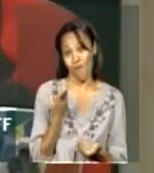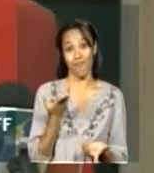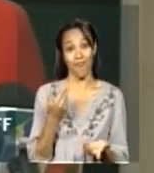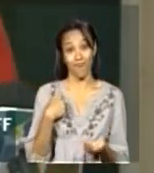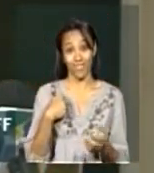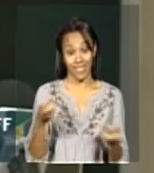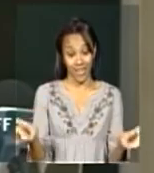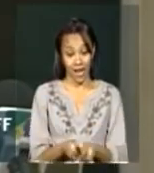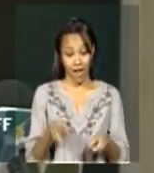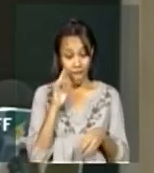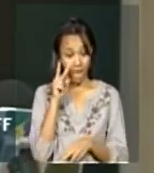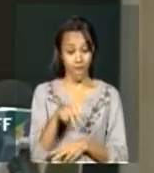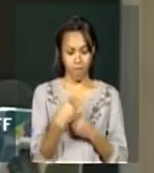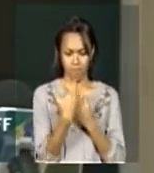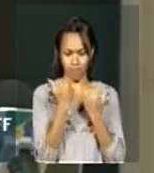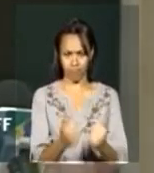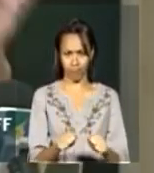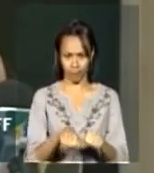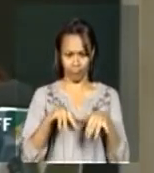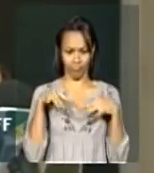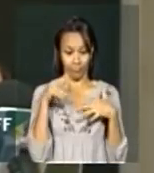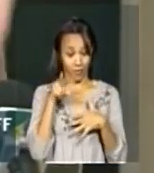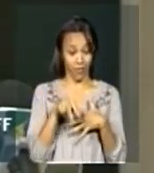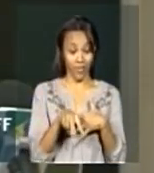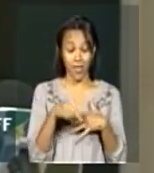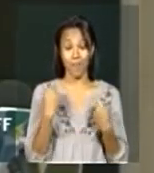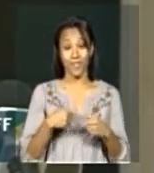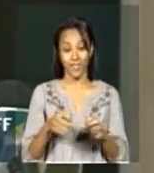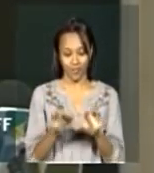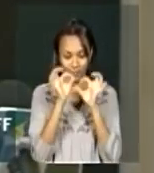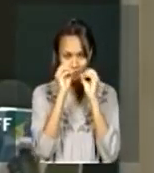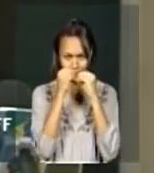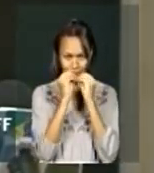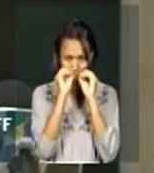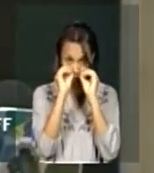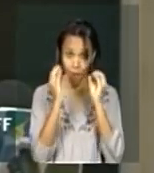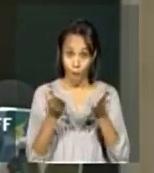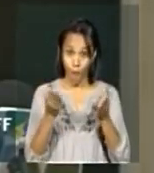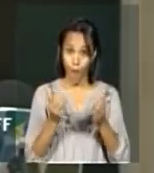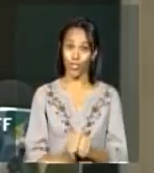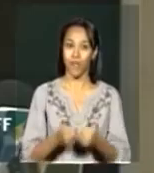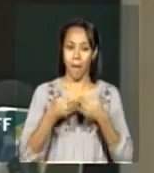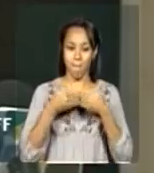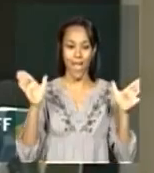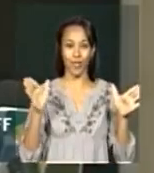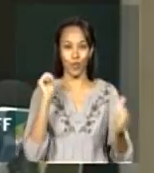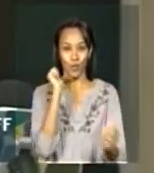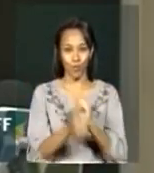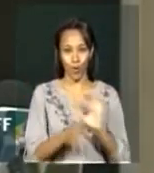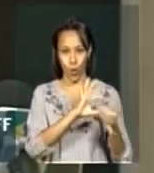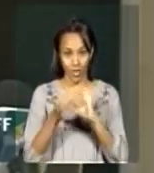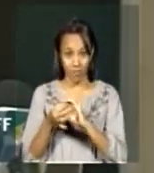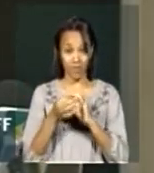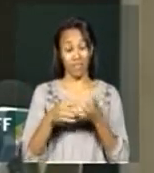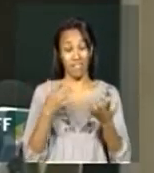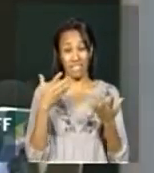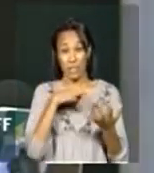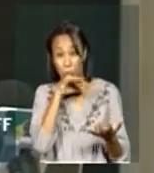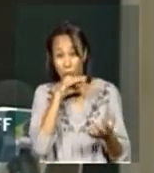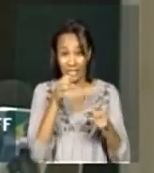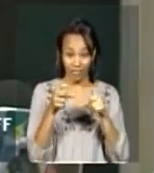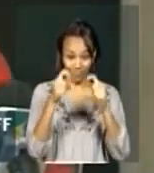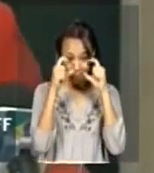campo porque eu não enxergo direito. Eu tenho de levar um binóculo. Hoje eu vou assistir abertura com binóculo um pouco ruim para ver se